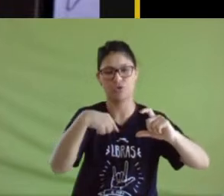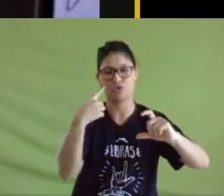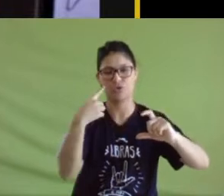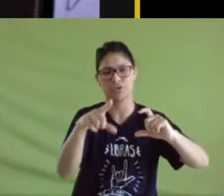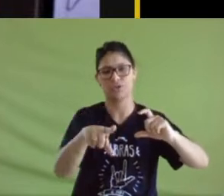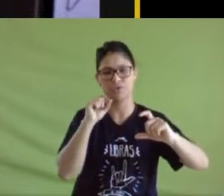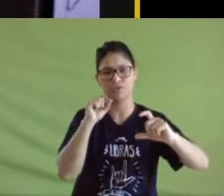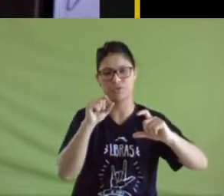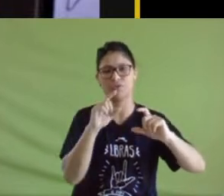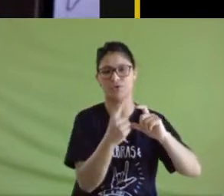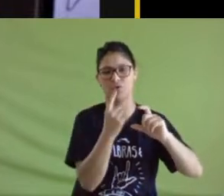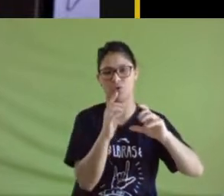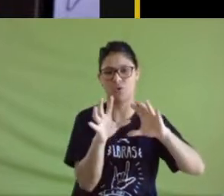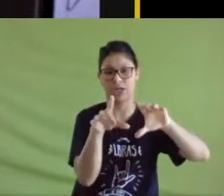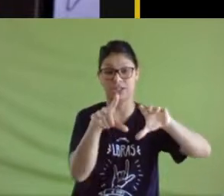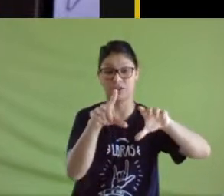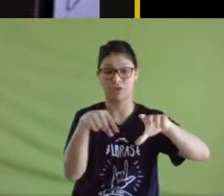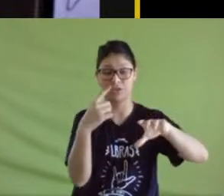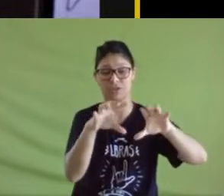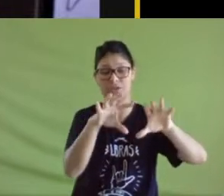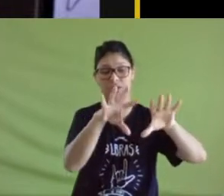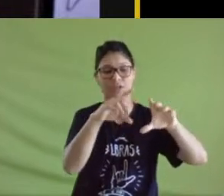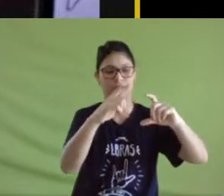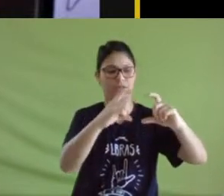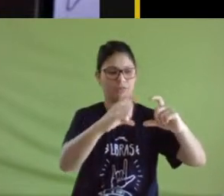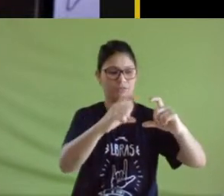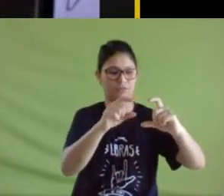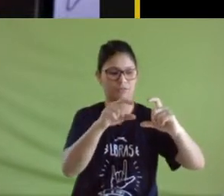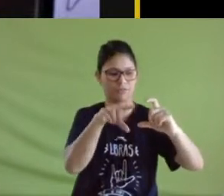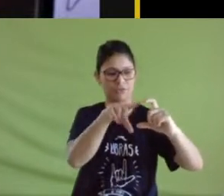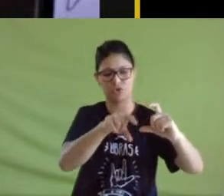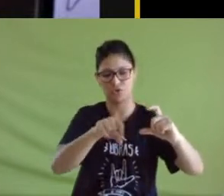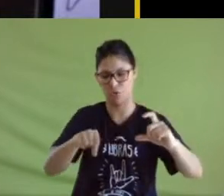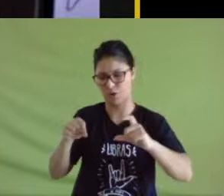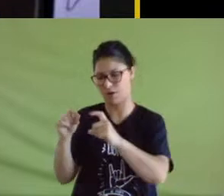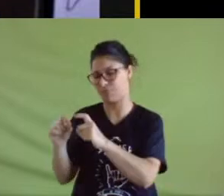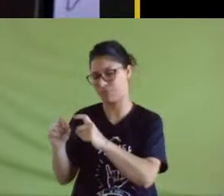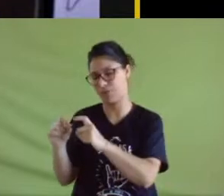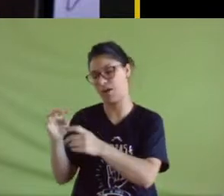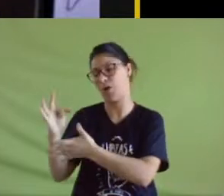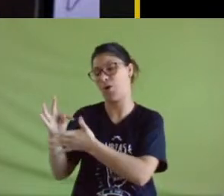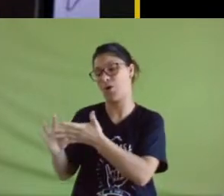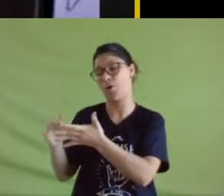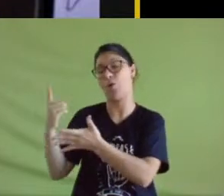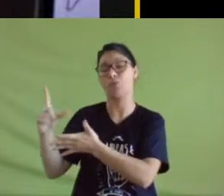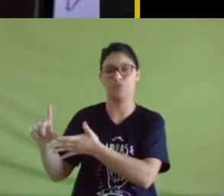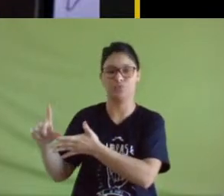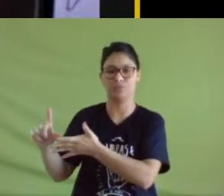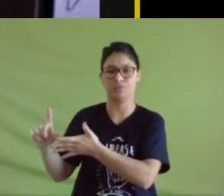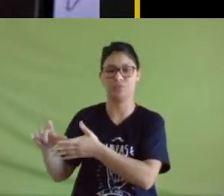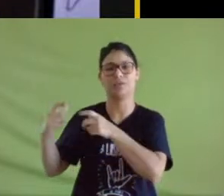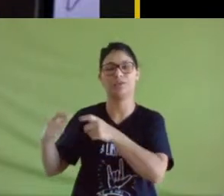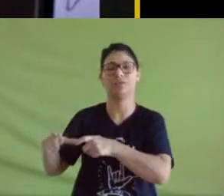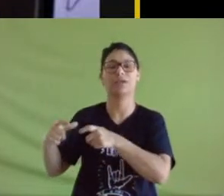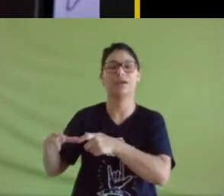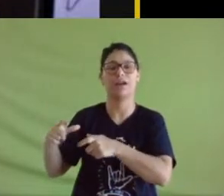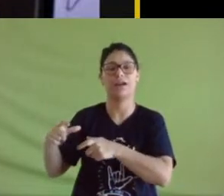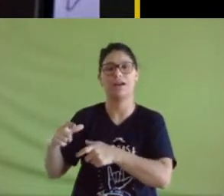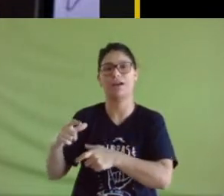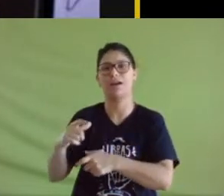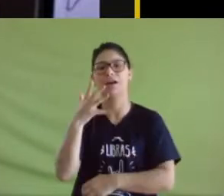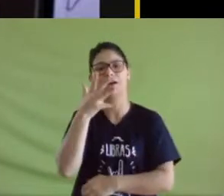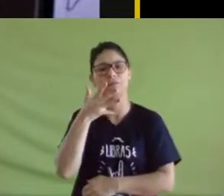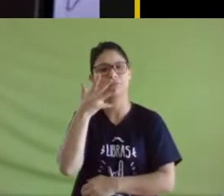isolou. Quer dizer, nesse sentido, o lugar significa um lugar